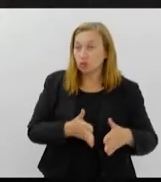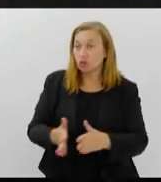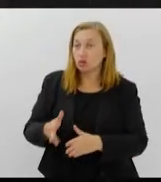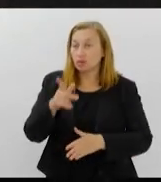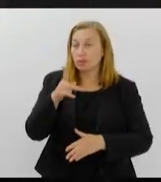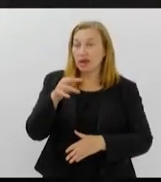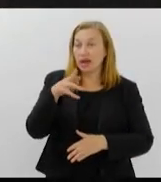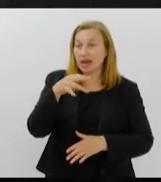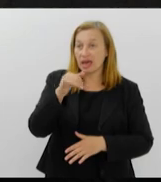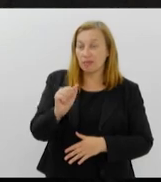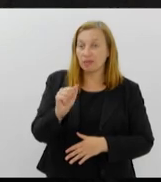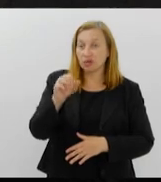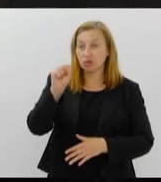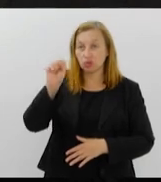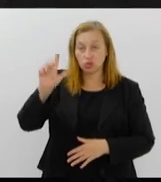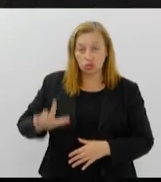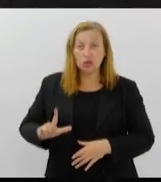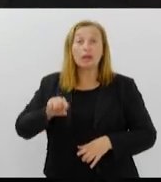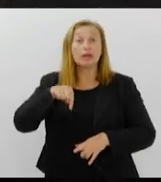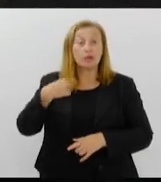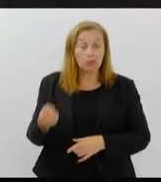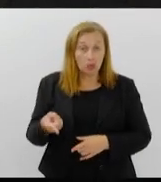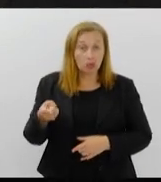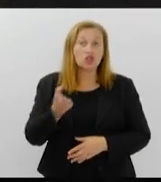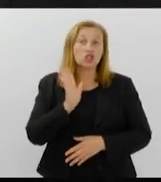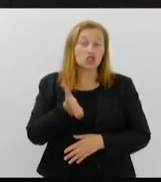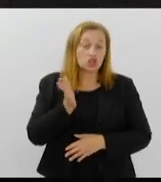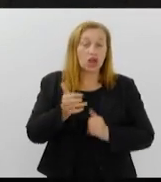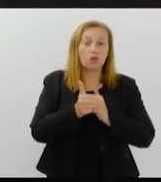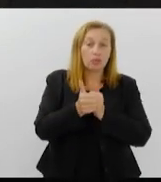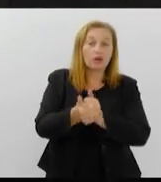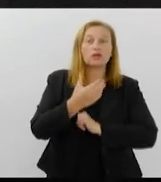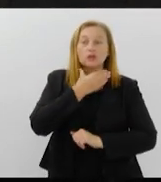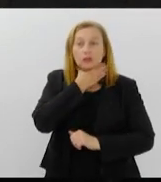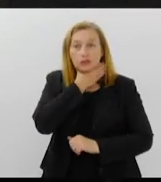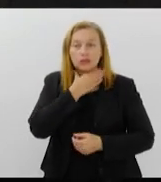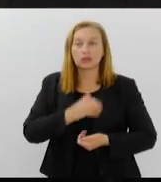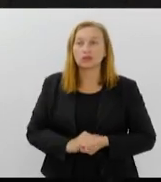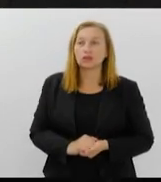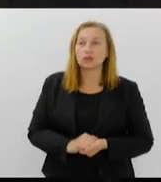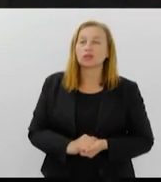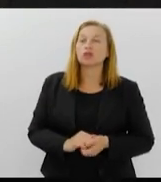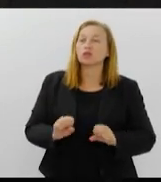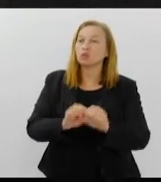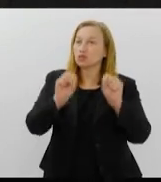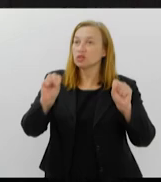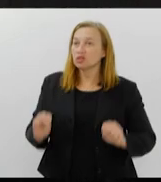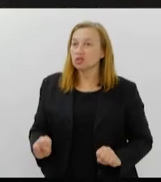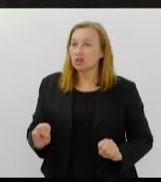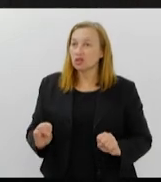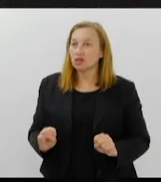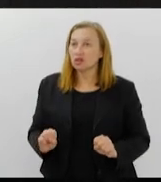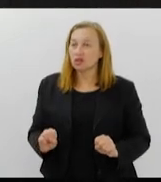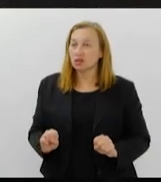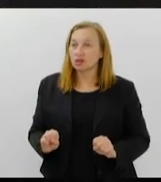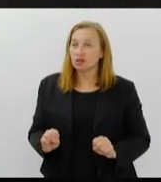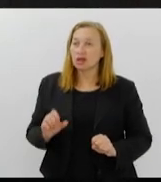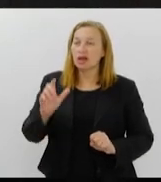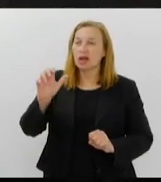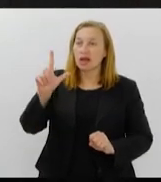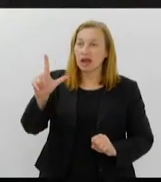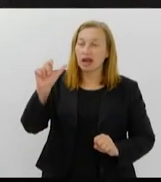Sul. Depois disso, já acompanhei crises no sistema Imunana